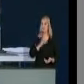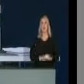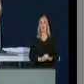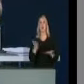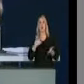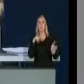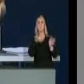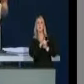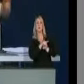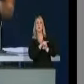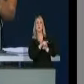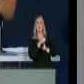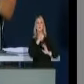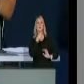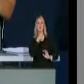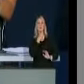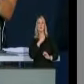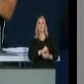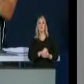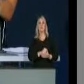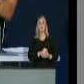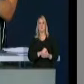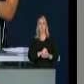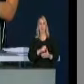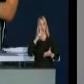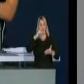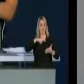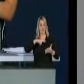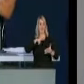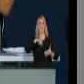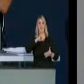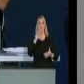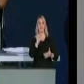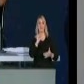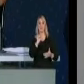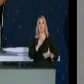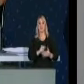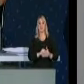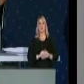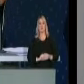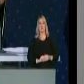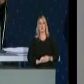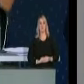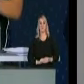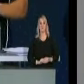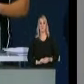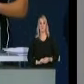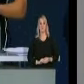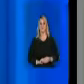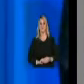mais uma pergunta do jornalista Maurício Lima, da revista Veja, obrigatoriamente para o candidato Flávio Bolsonaro.